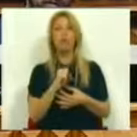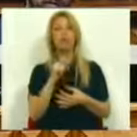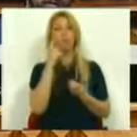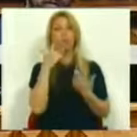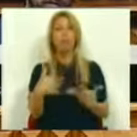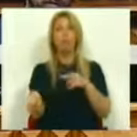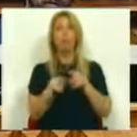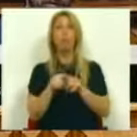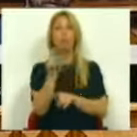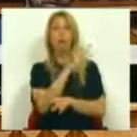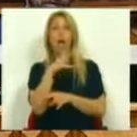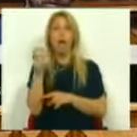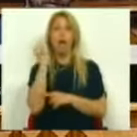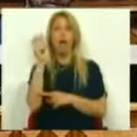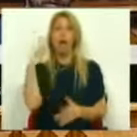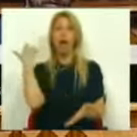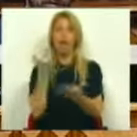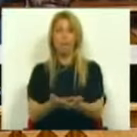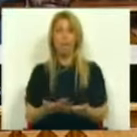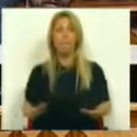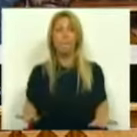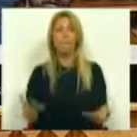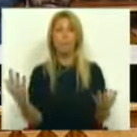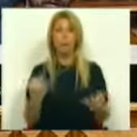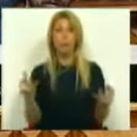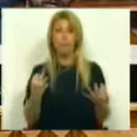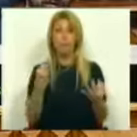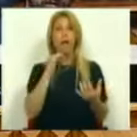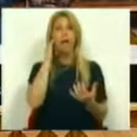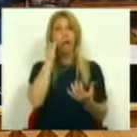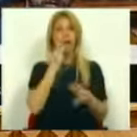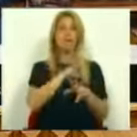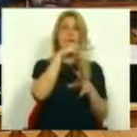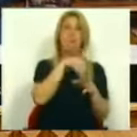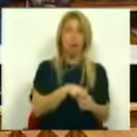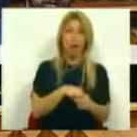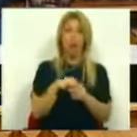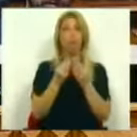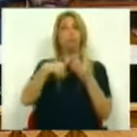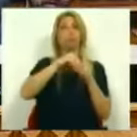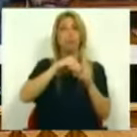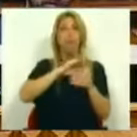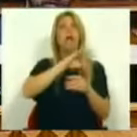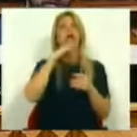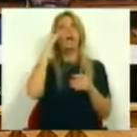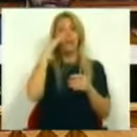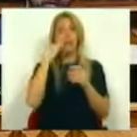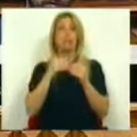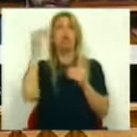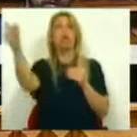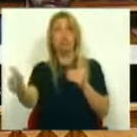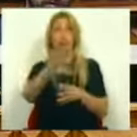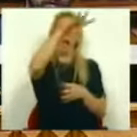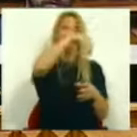erradas dos últimos anos. É verdade que à crise interna se acrescentou uma crise externa que